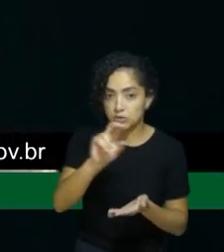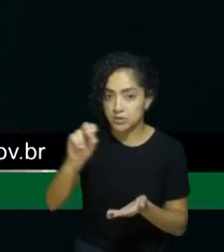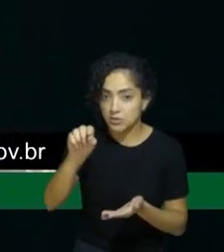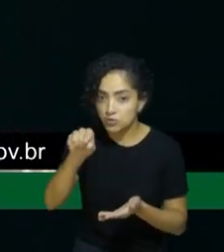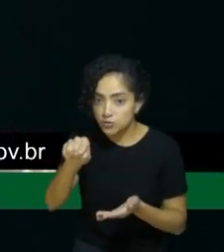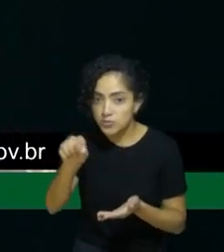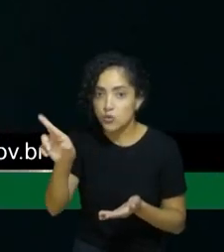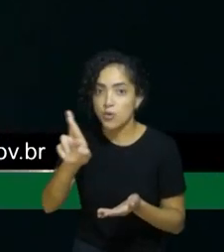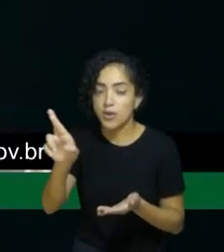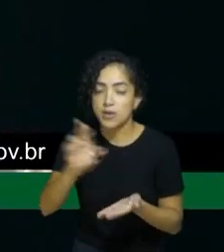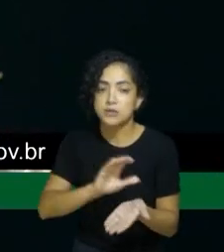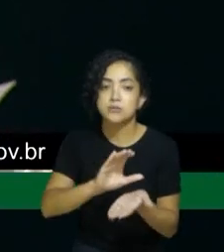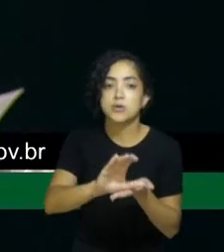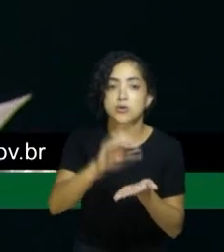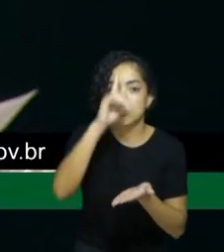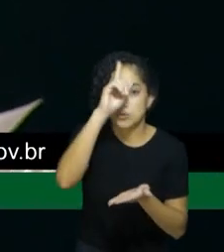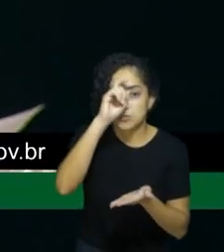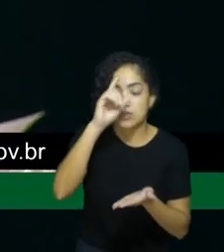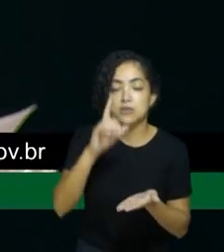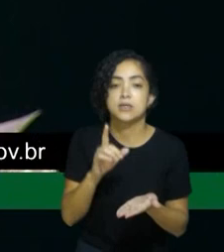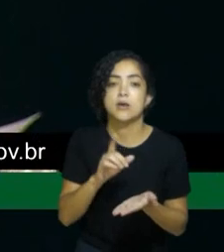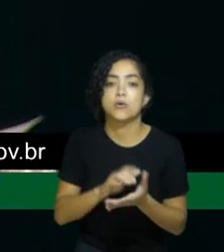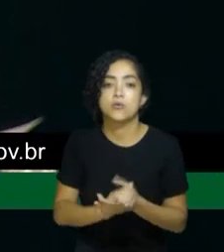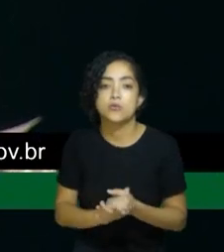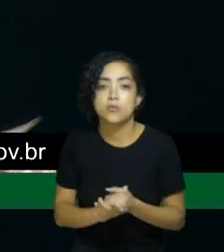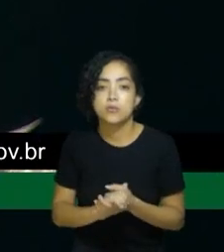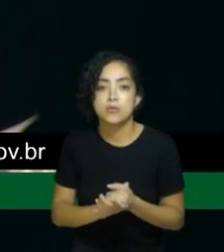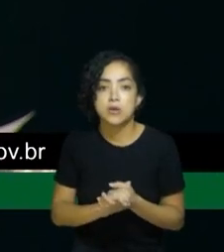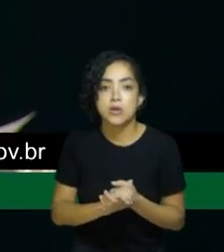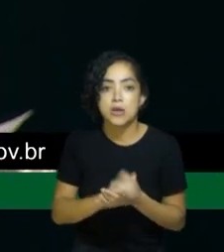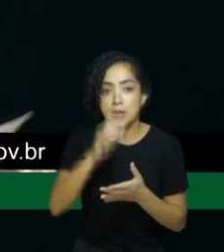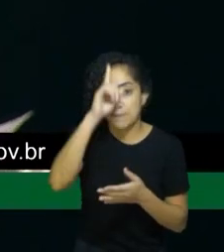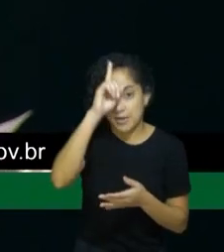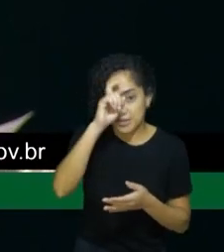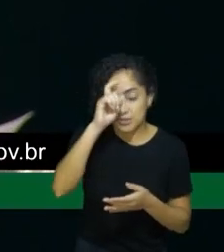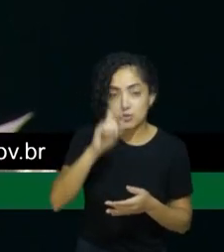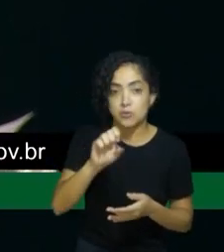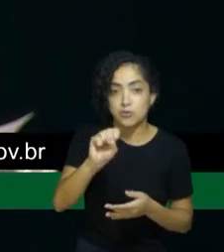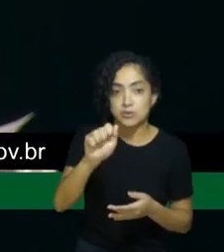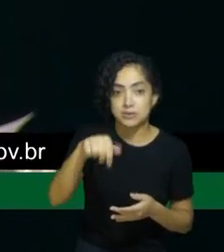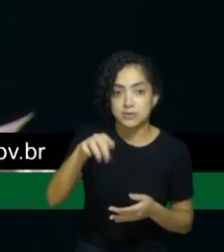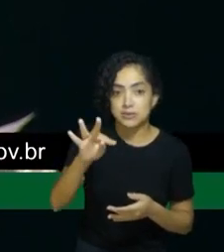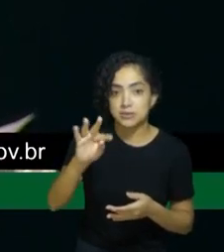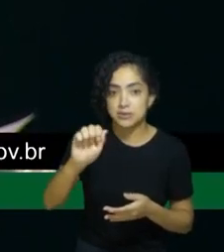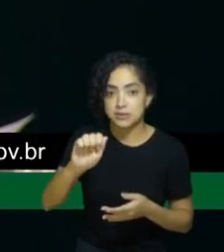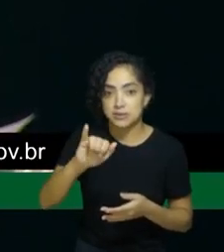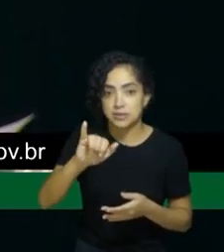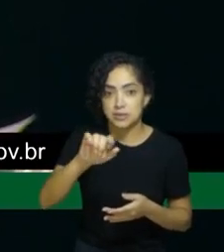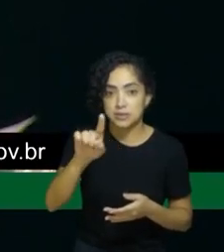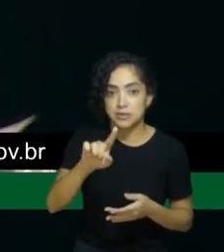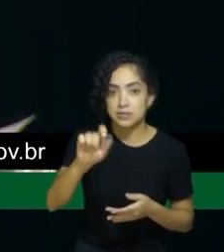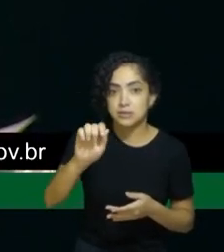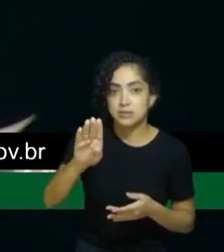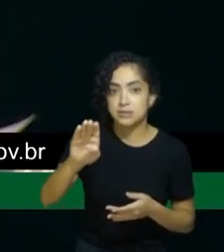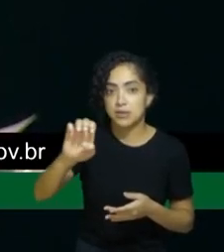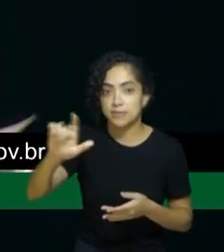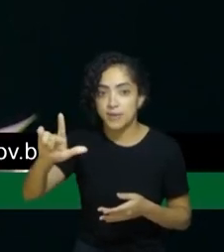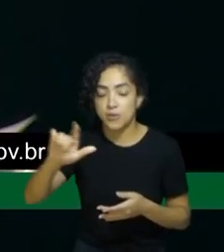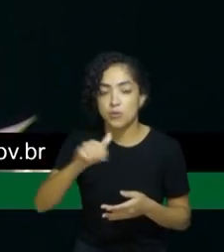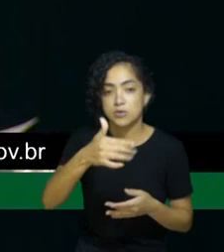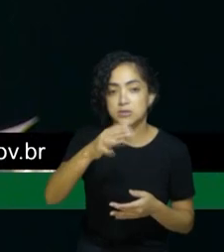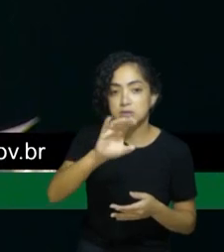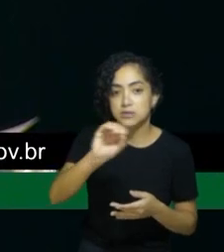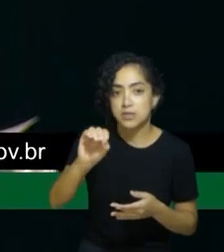hospital misericórdia R 200.000 para o Hospital Santa Isabel R 100.000 para